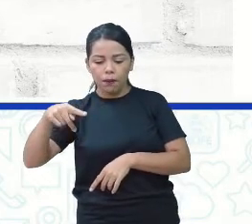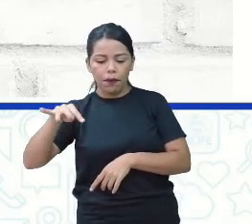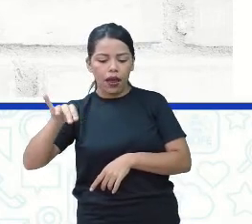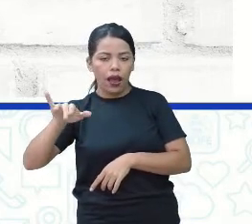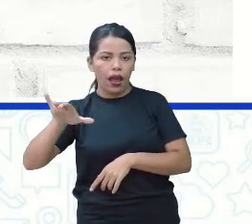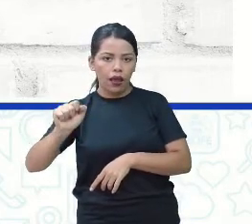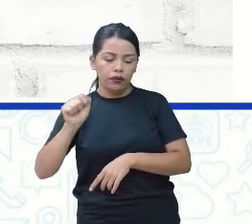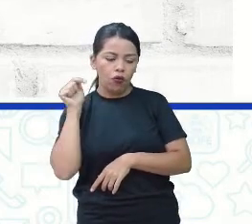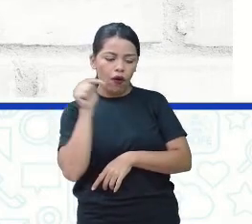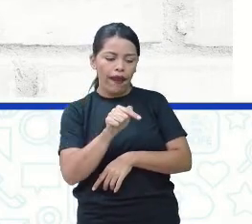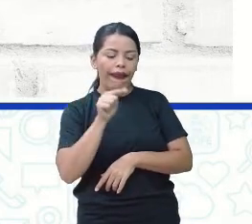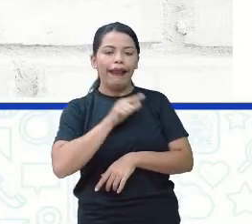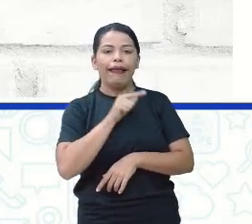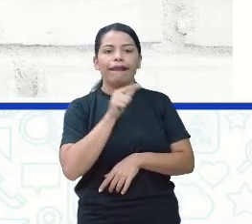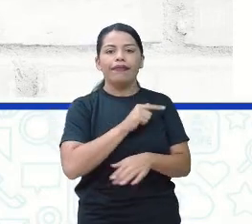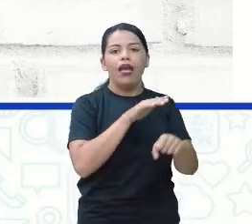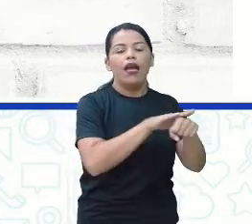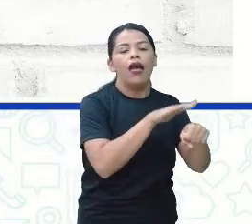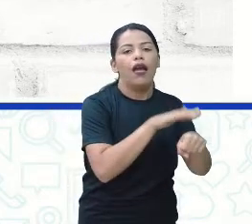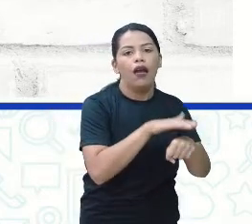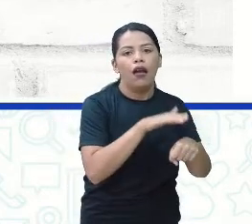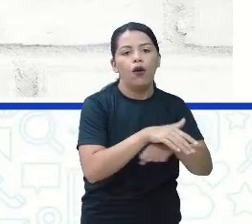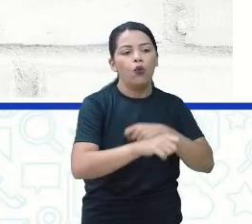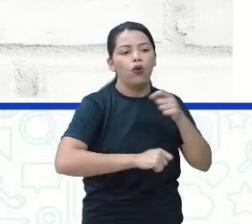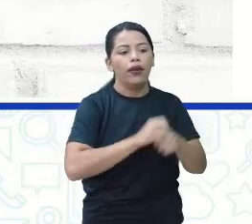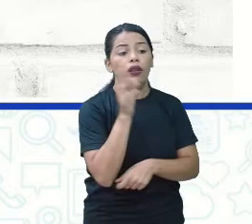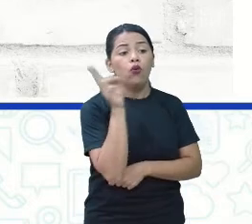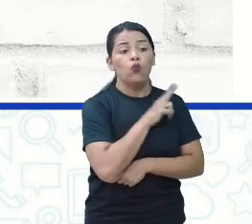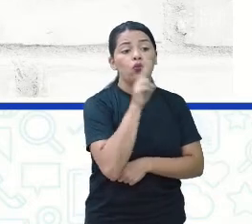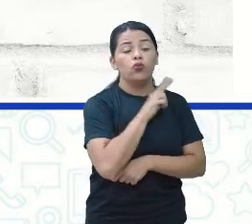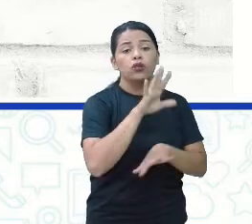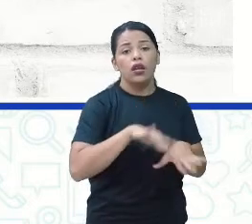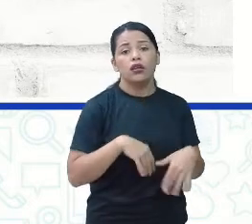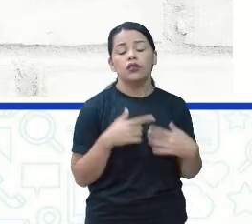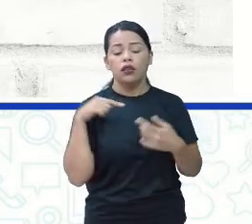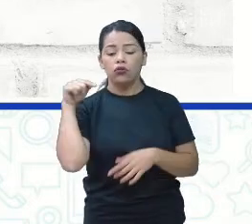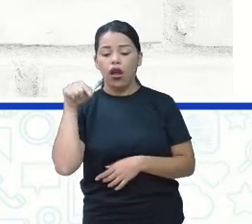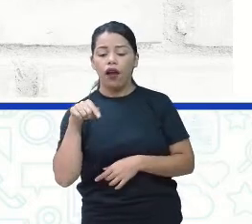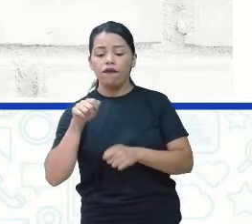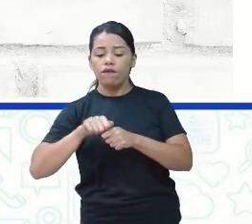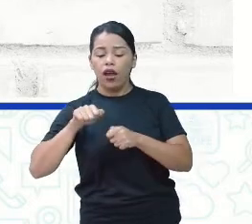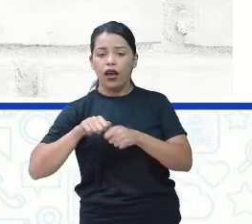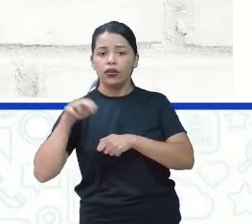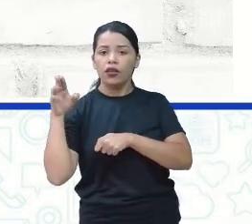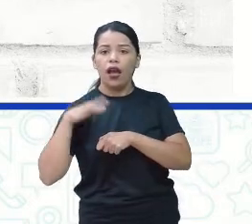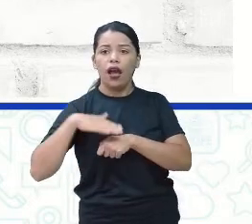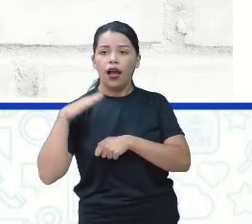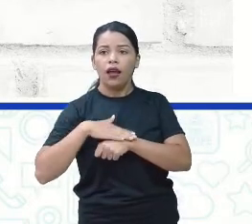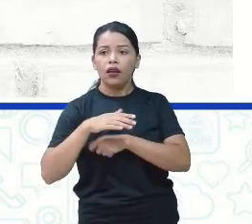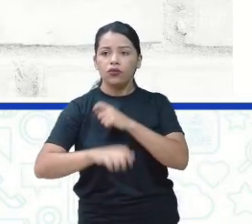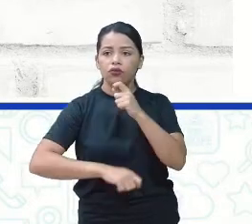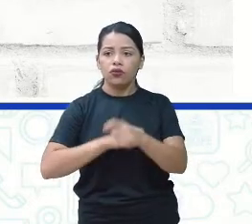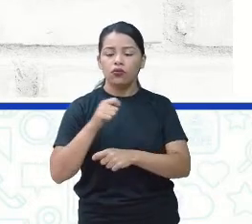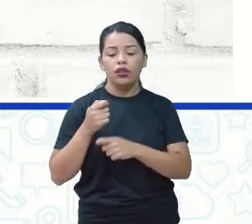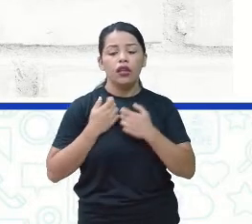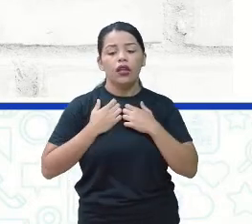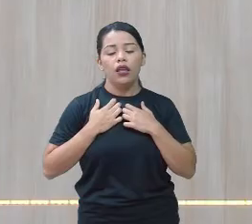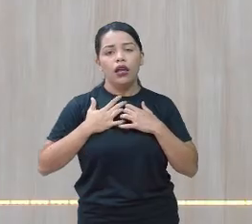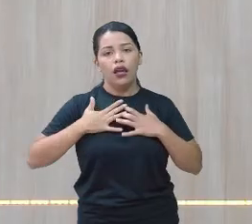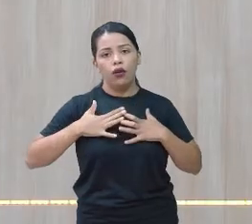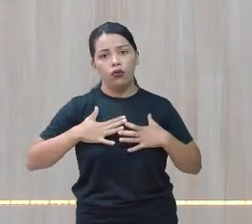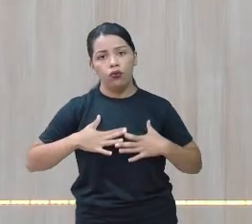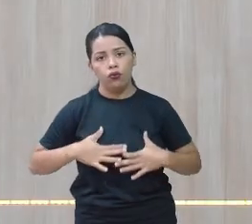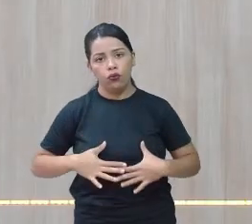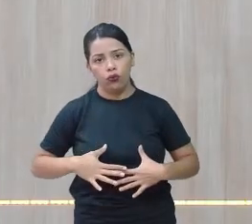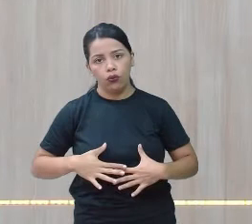realiza as ações de emergência, enquanto o parasimpático realiza as ações de relaxamento. Então,